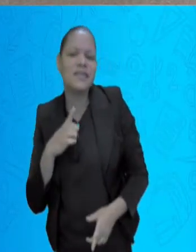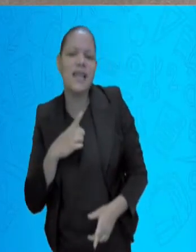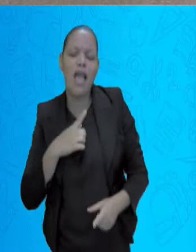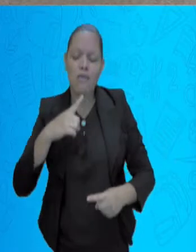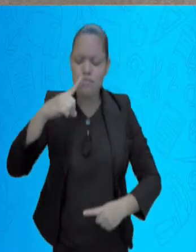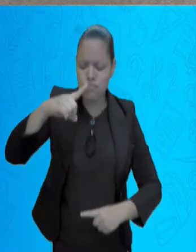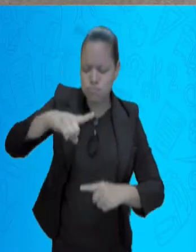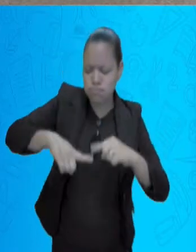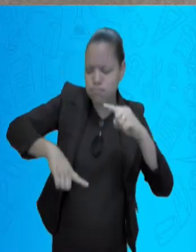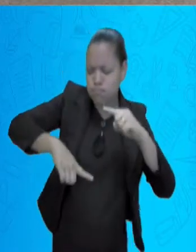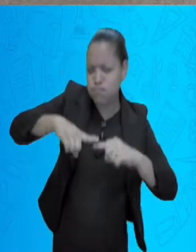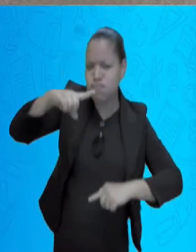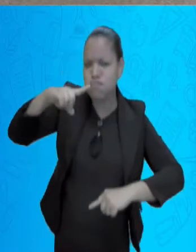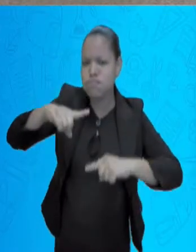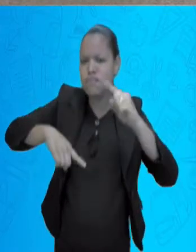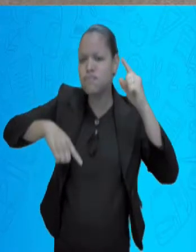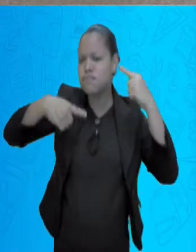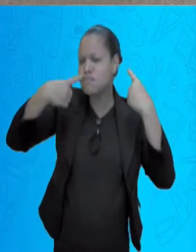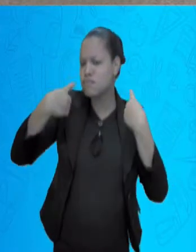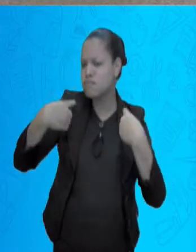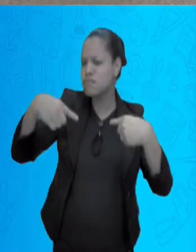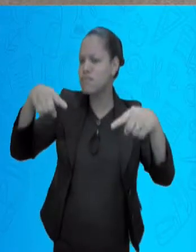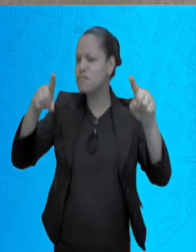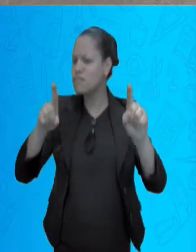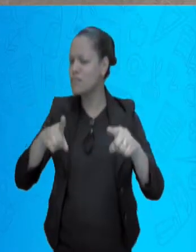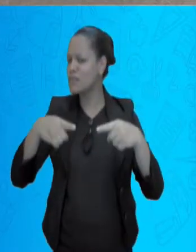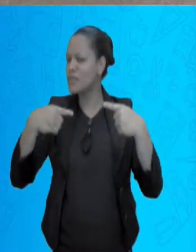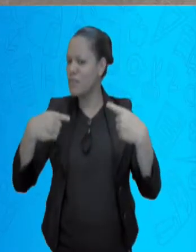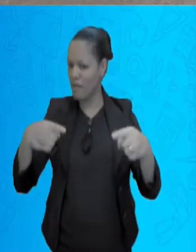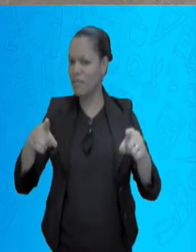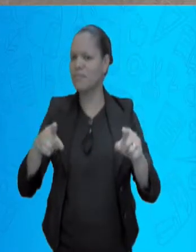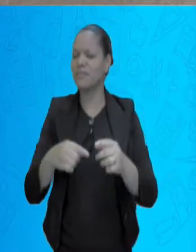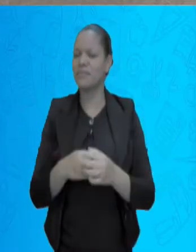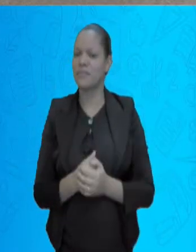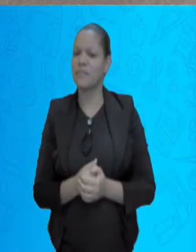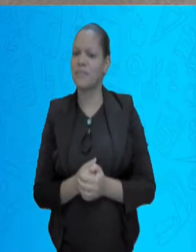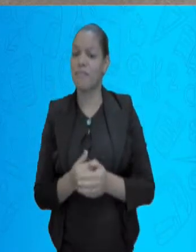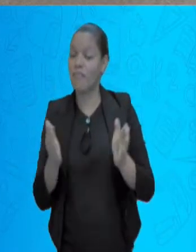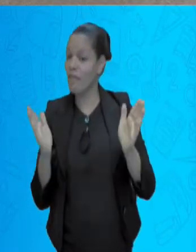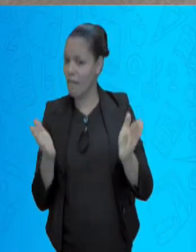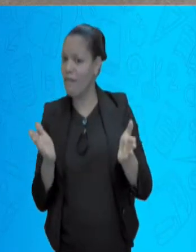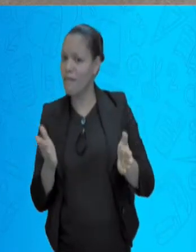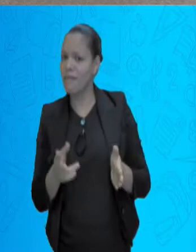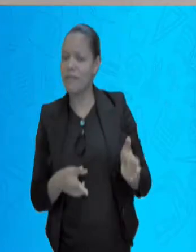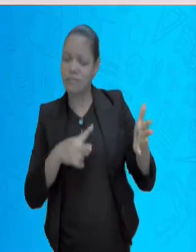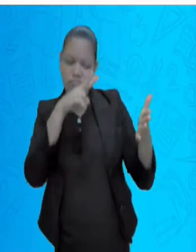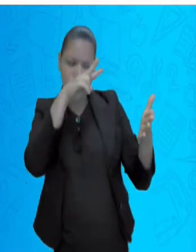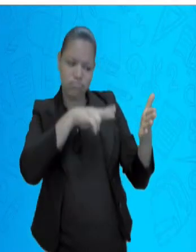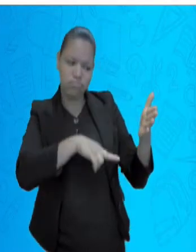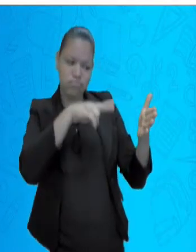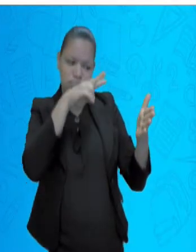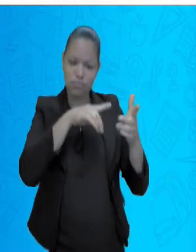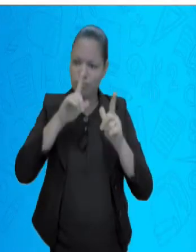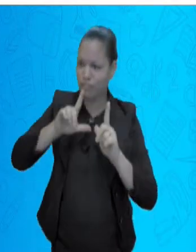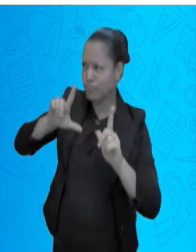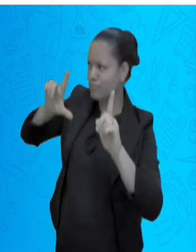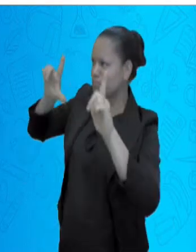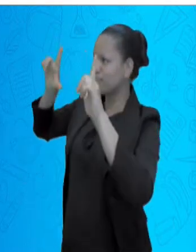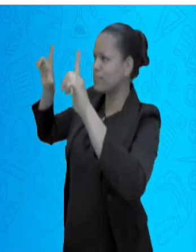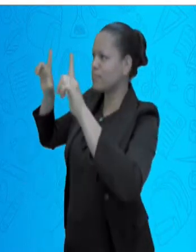pouco. Vamos ler os tópicos que aparecem na telinha aí de vocês. A música